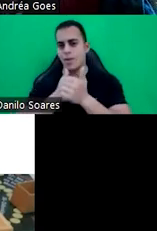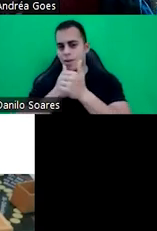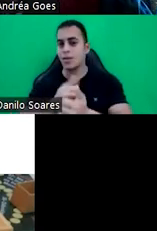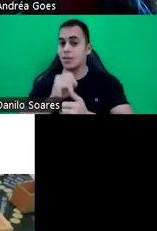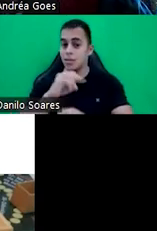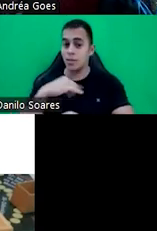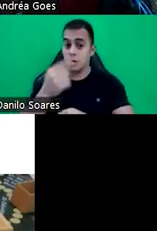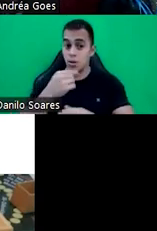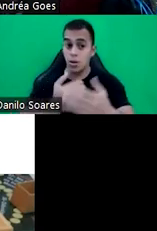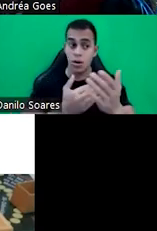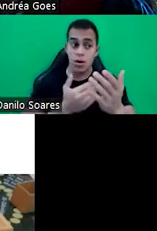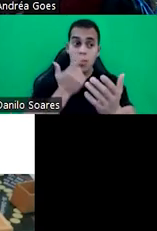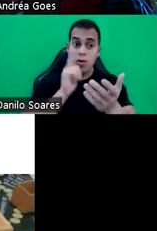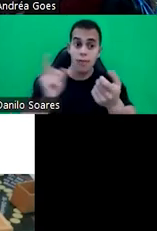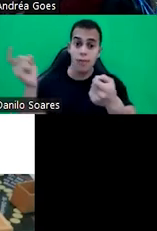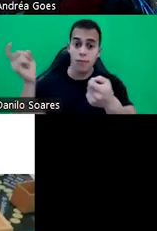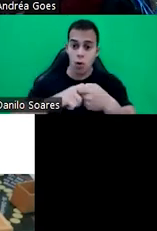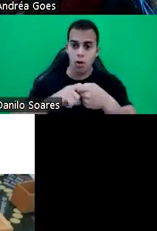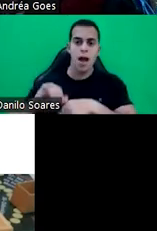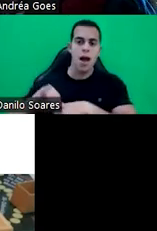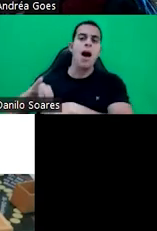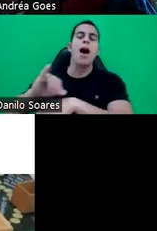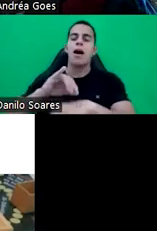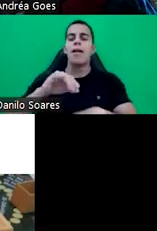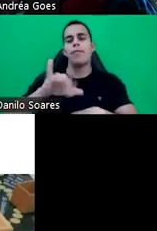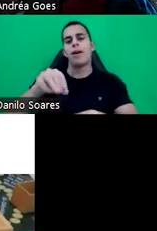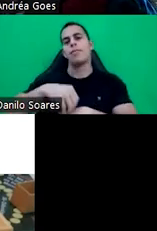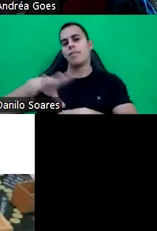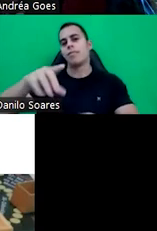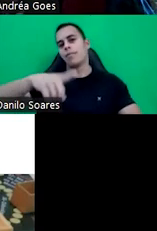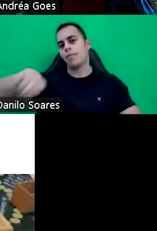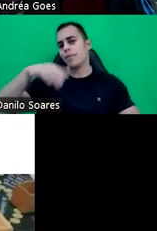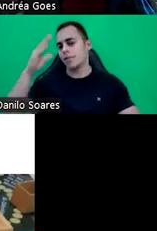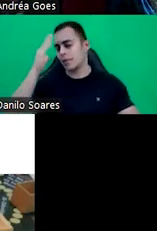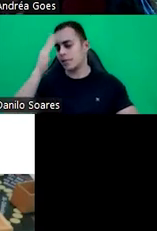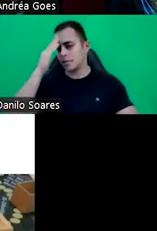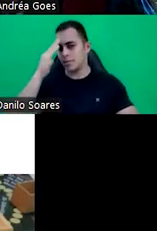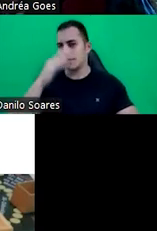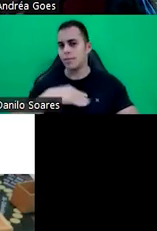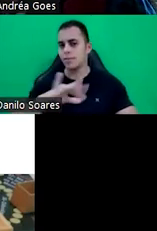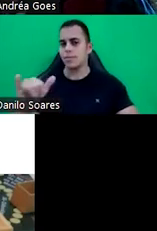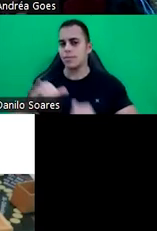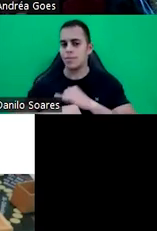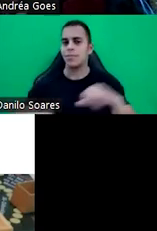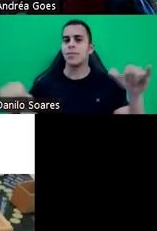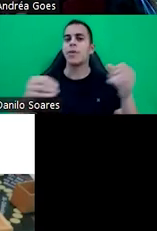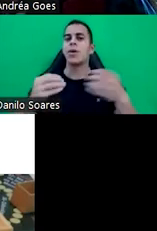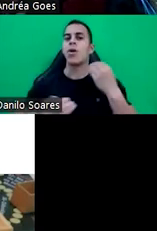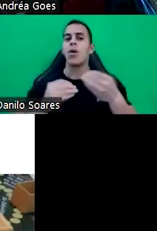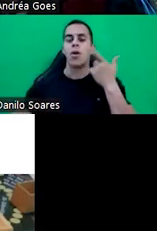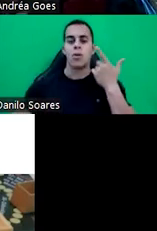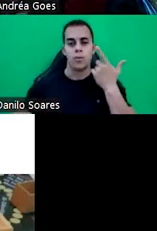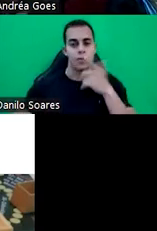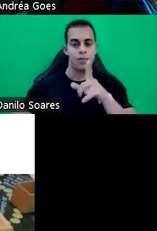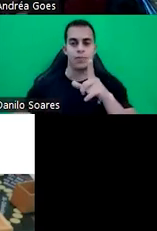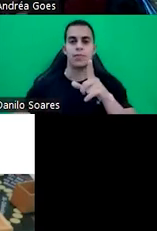para reinaugurar agora, vocês vão saber, Murilo, vou deixar aí para vocês, tá? Onde a gente vai conseguir, onde a gente